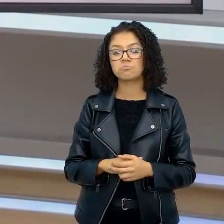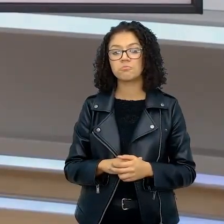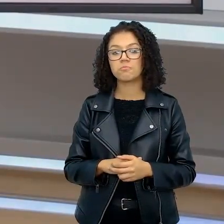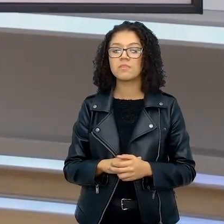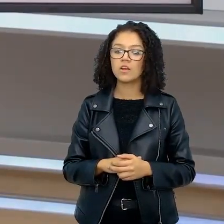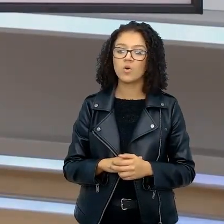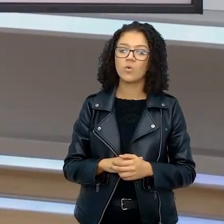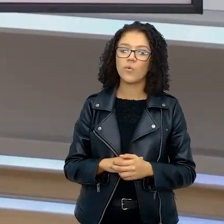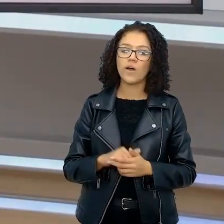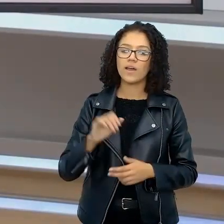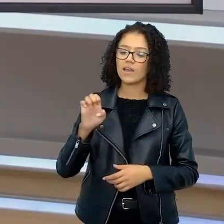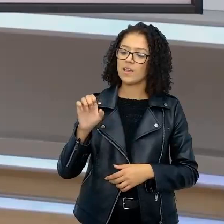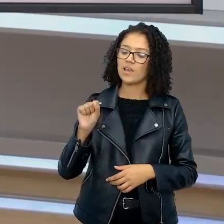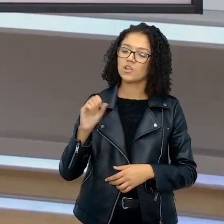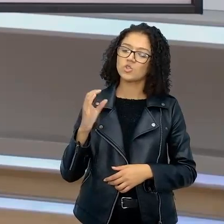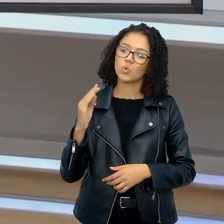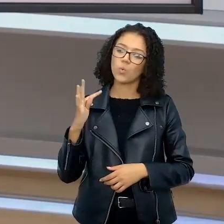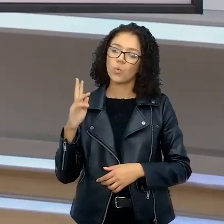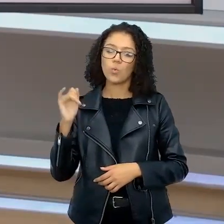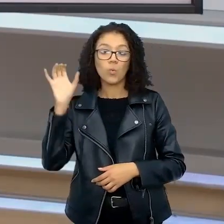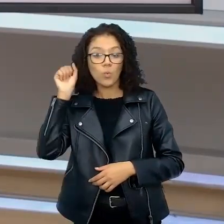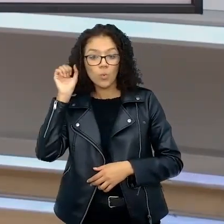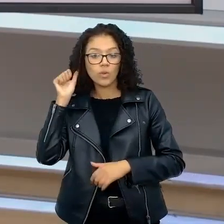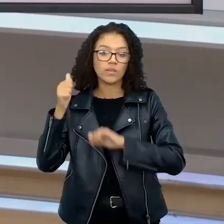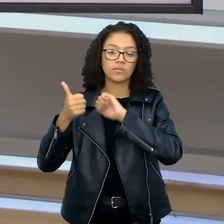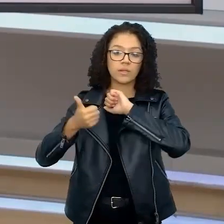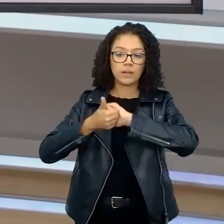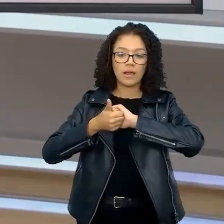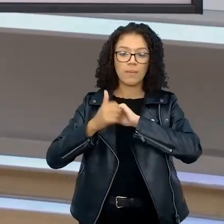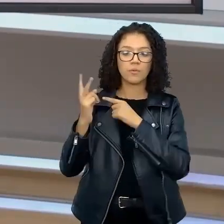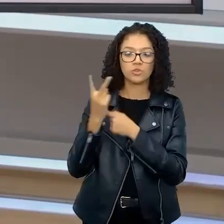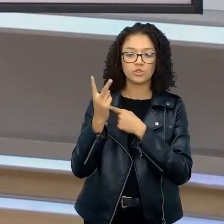escuta protegida e uma escuta qualificada.